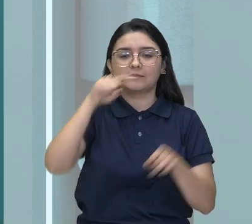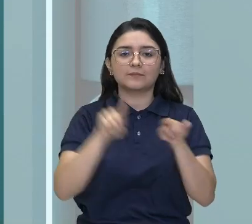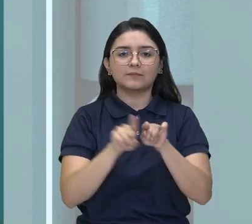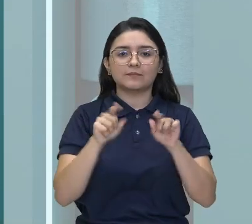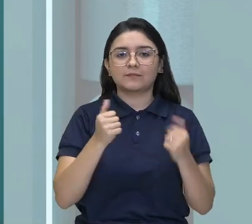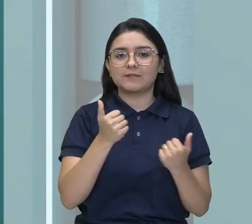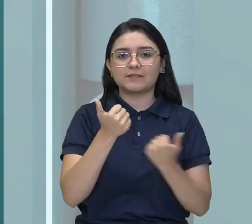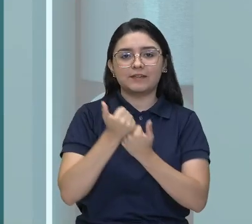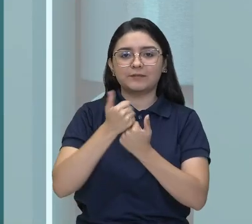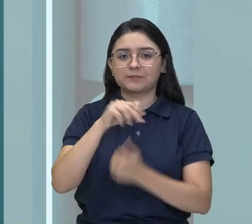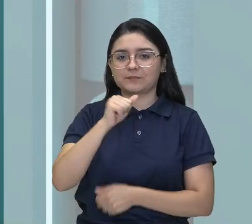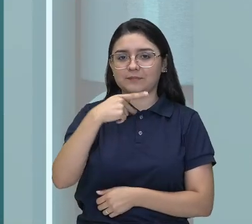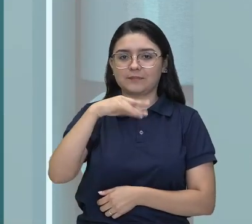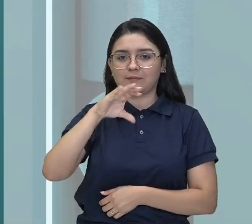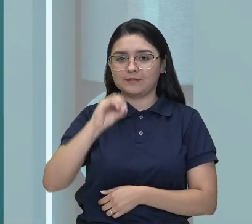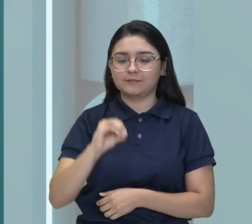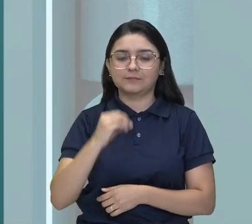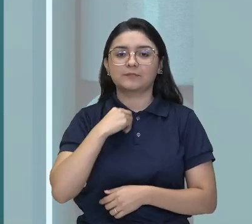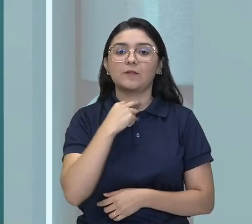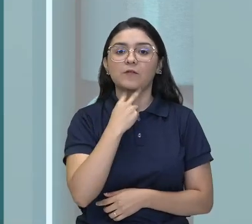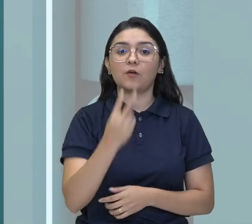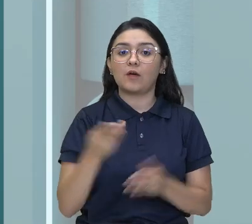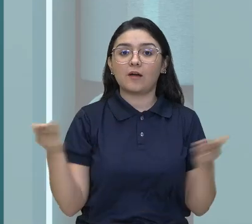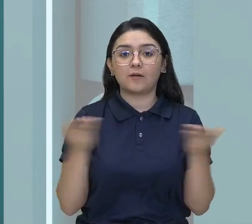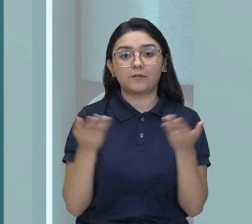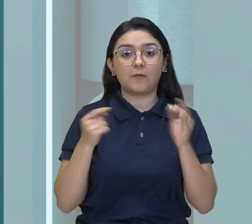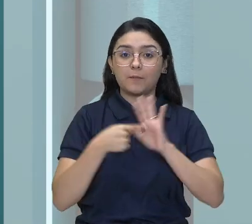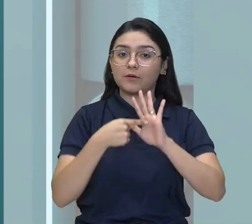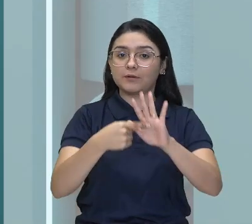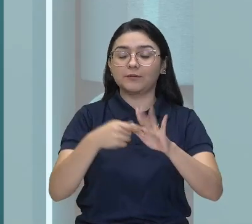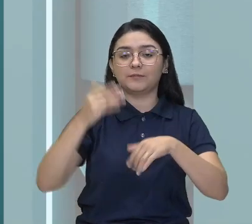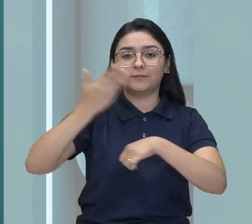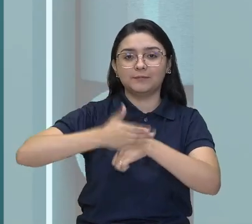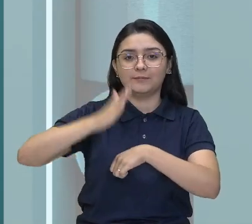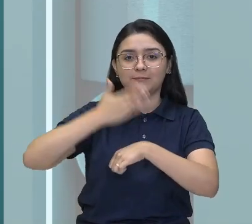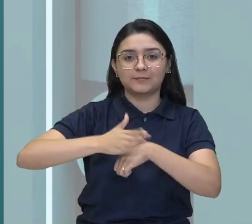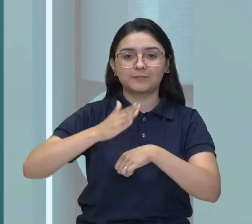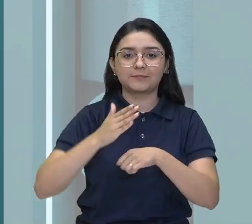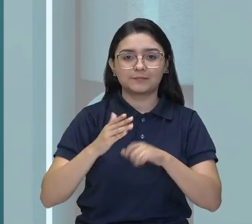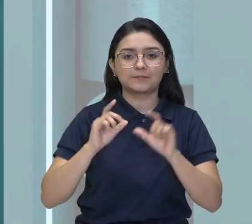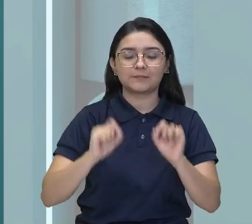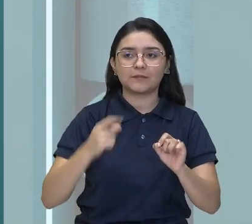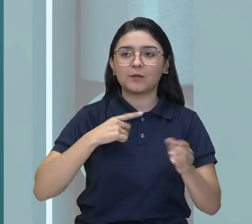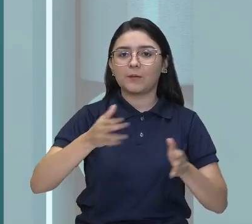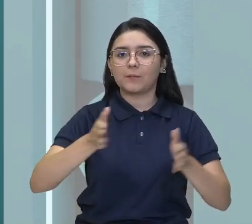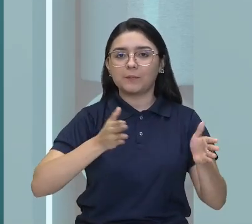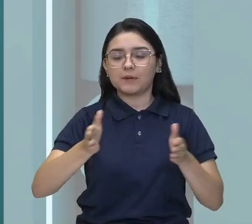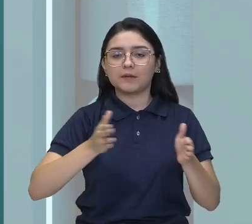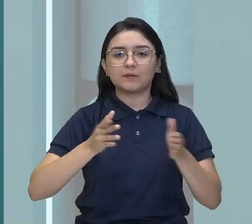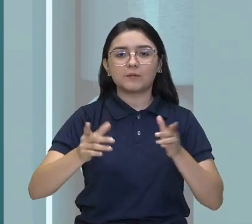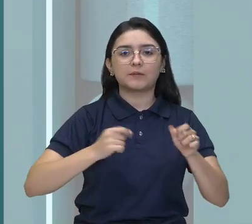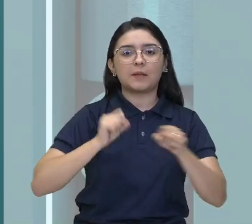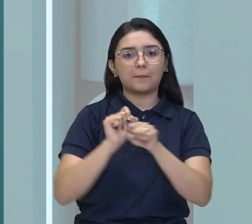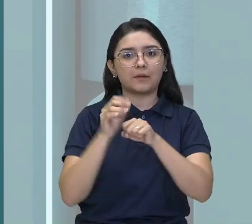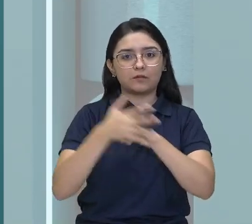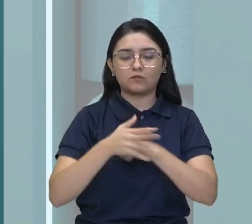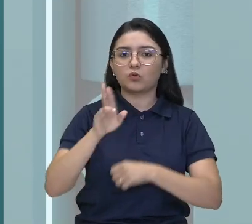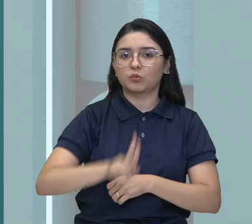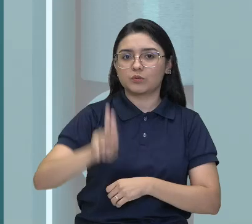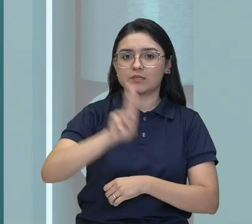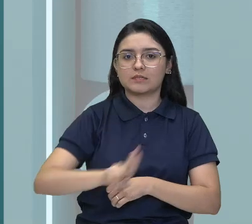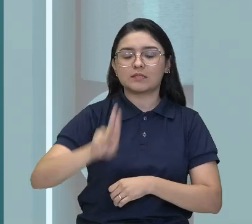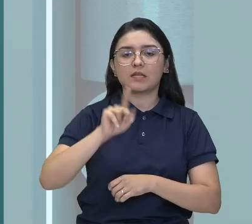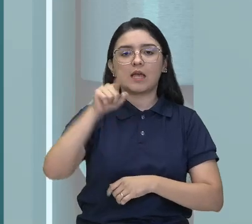vocal. Eu trouxe para vocês aqui um exercício que, na época da pandemia, ela foi usada muito, que